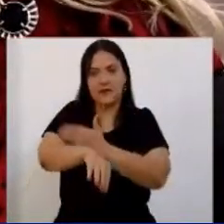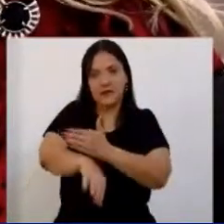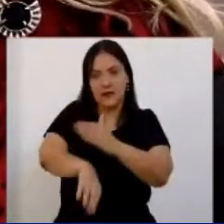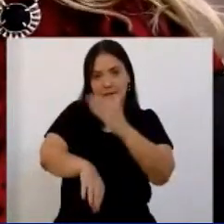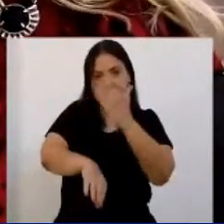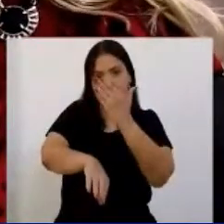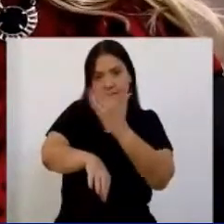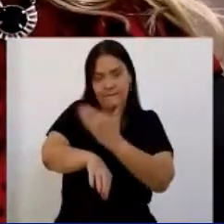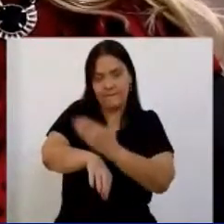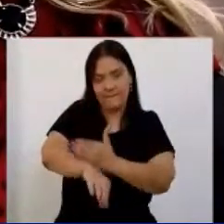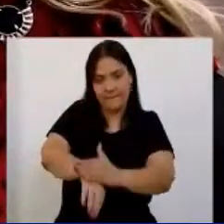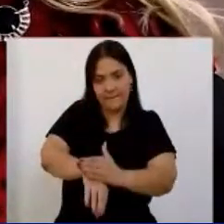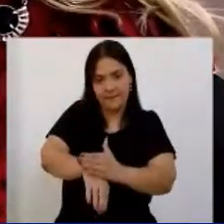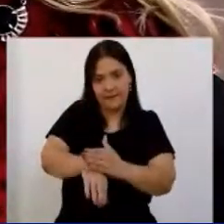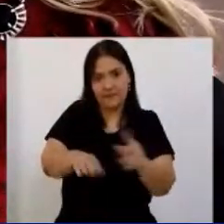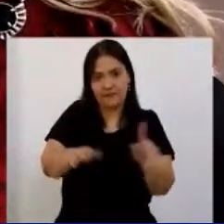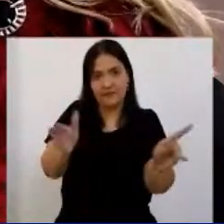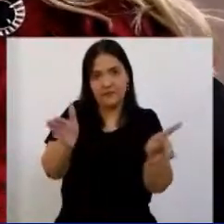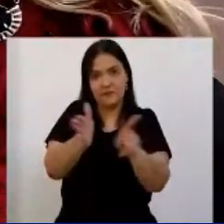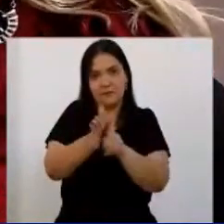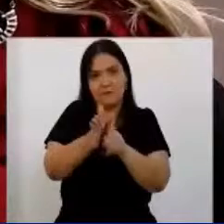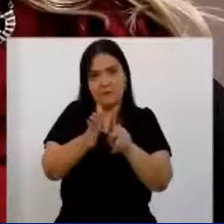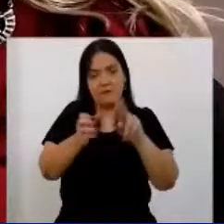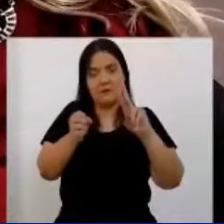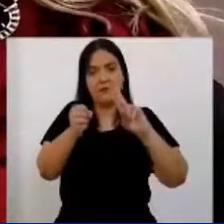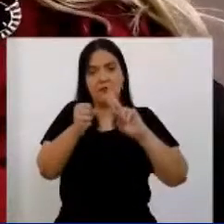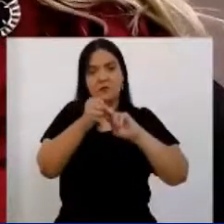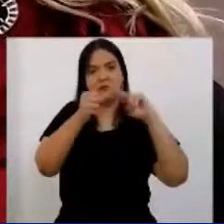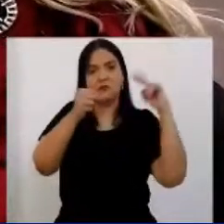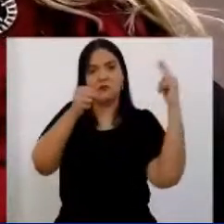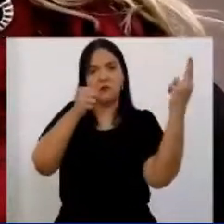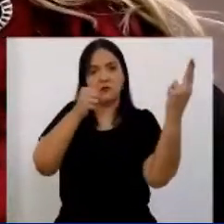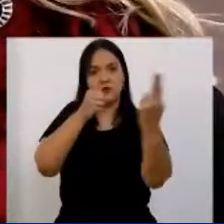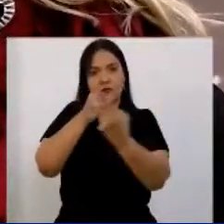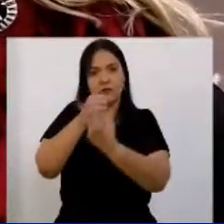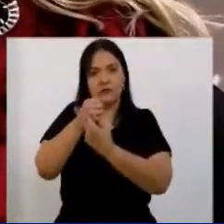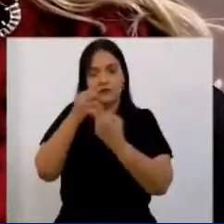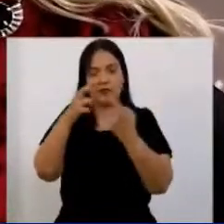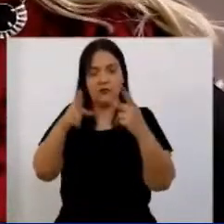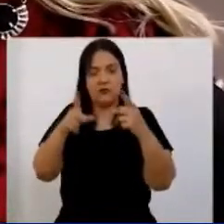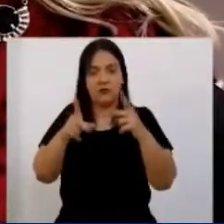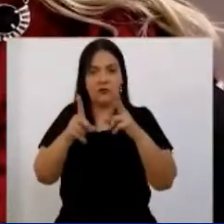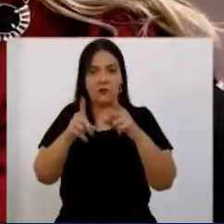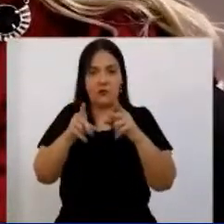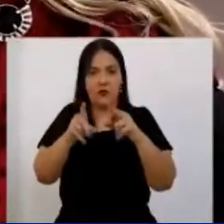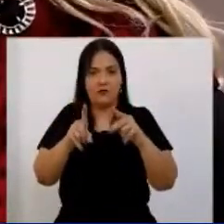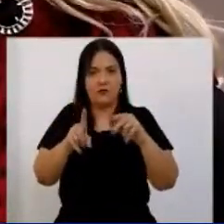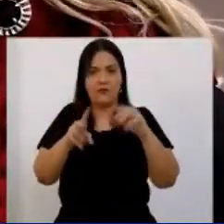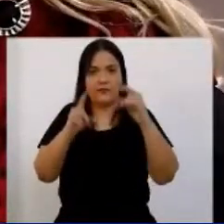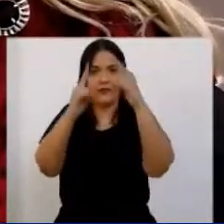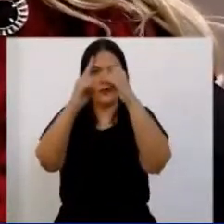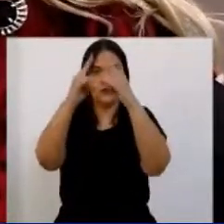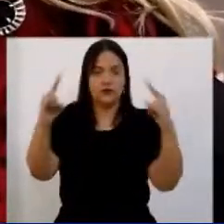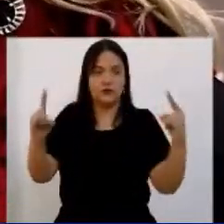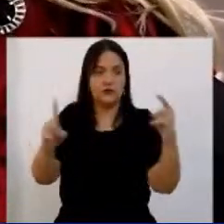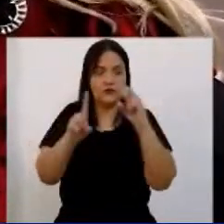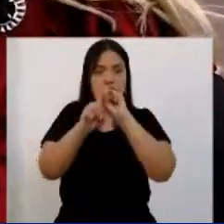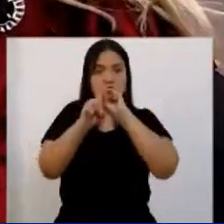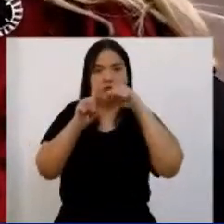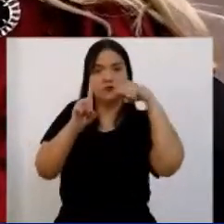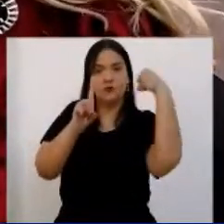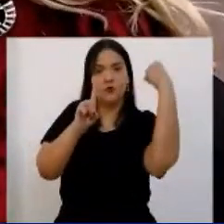missão da universidade enquanto instituição comunitária